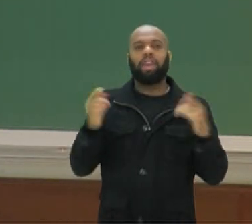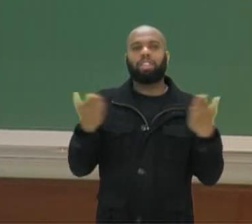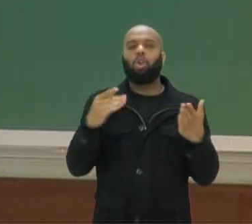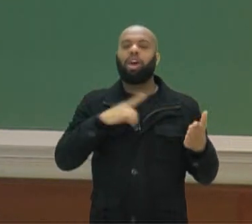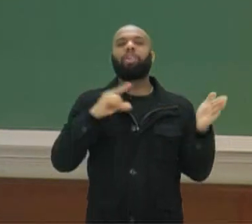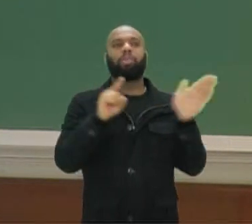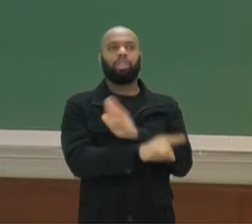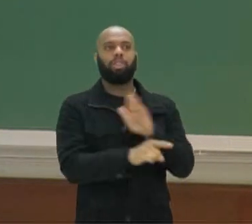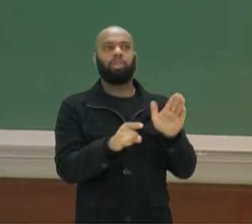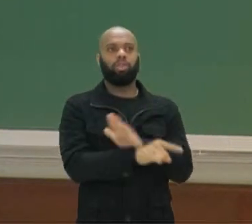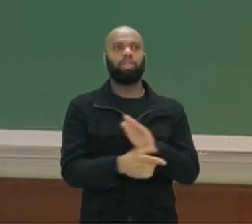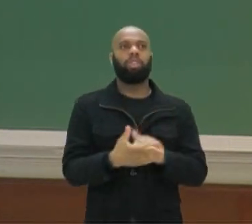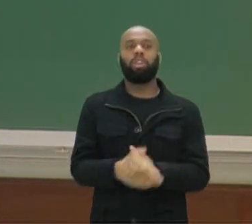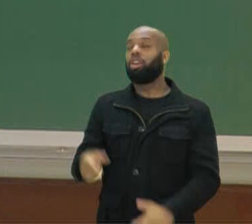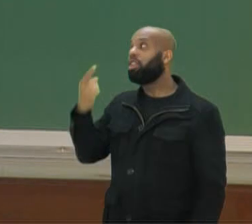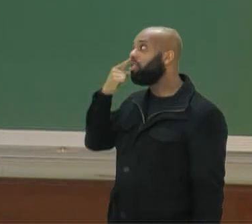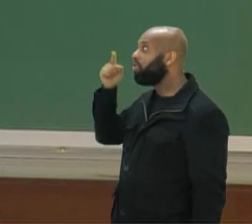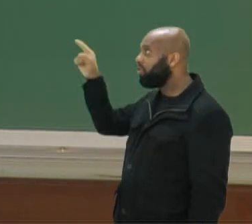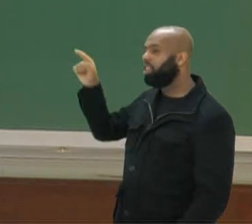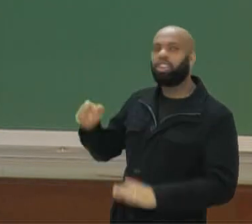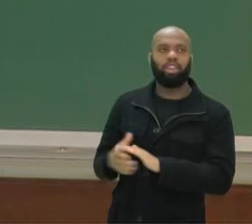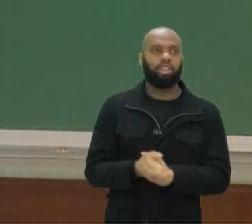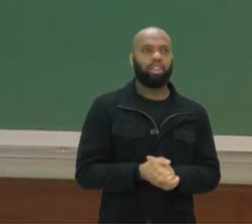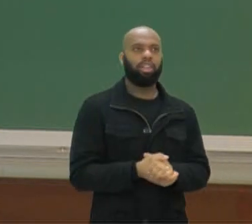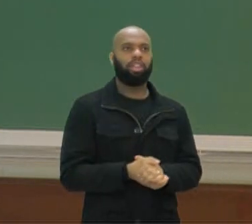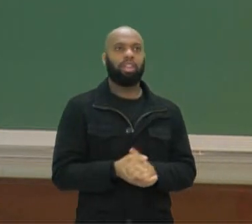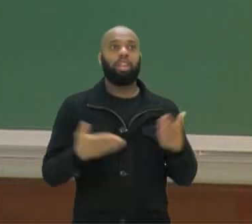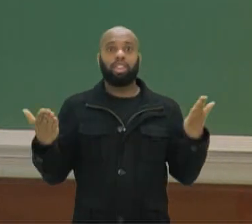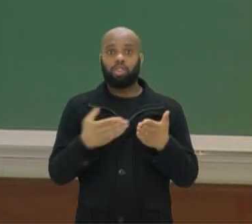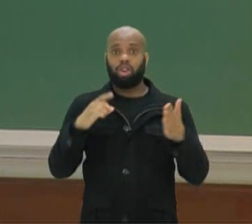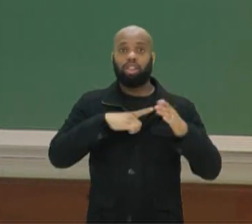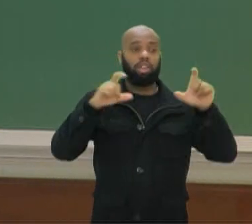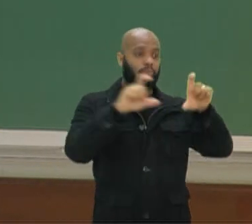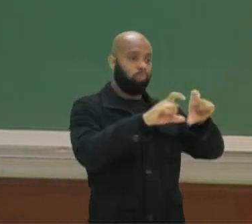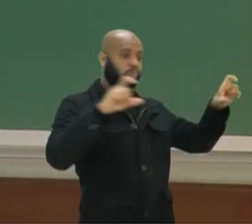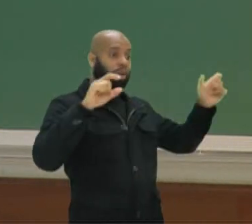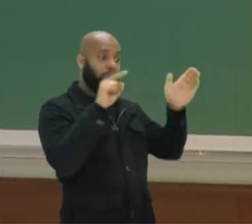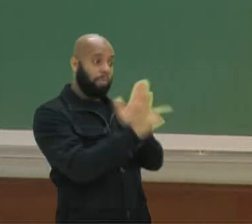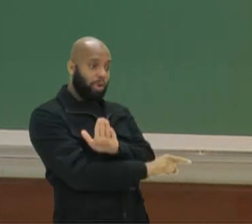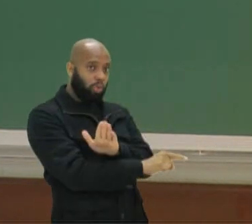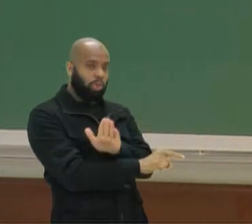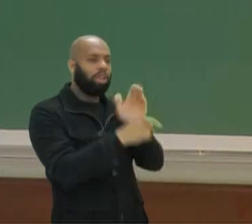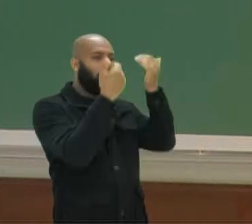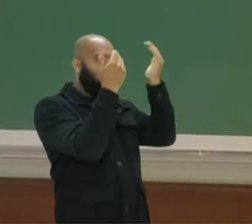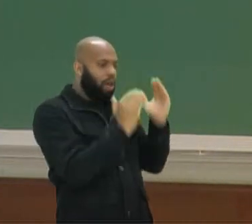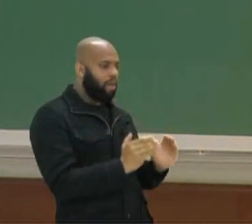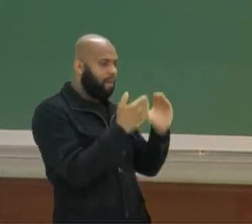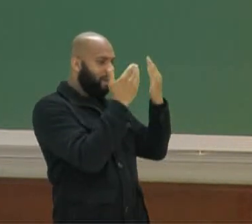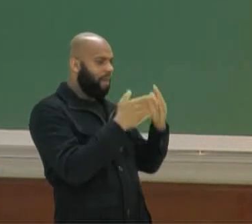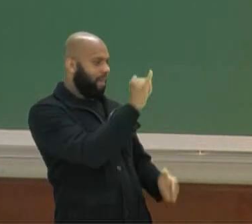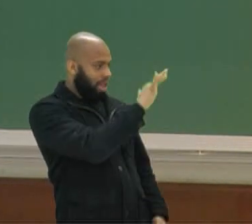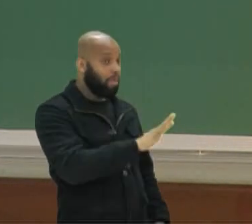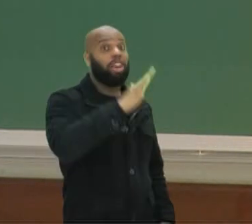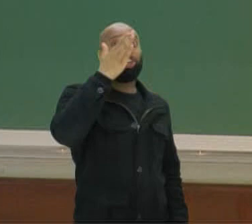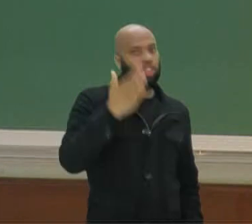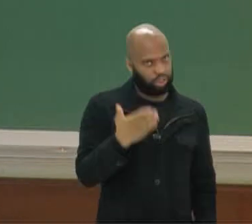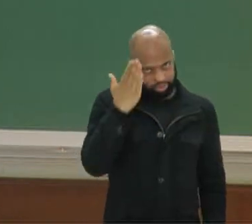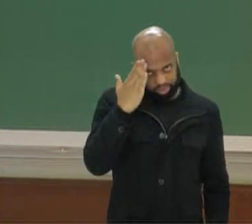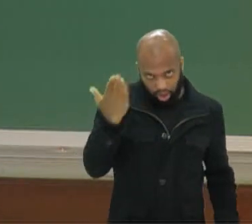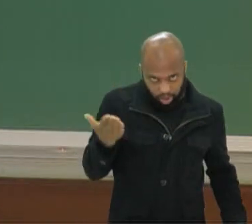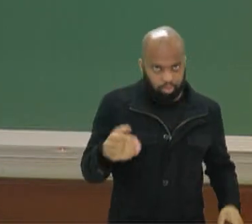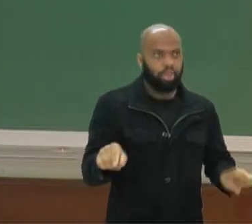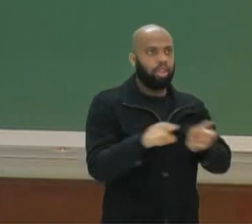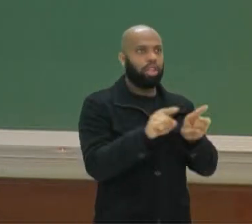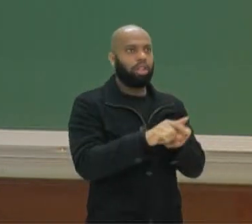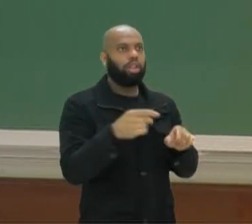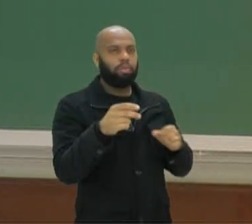questão, pessoal. Então aqui, ó, parte para o enunciado, tá? Analise a imagem que já foi analisada por nós